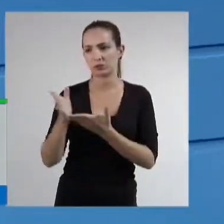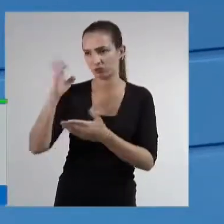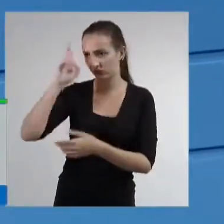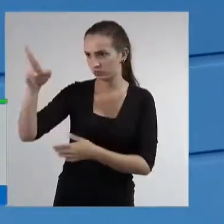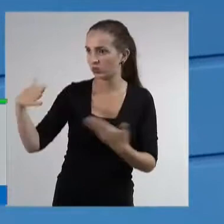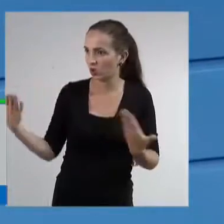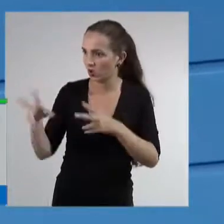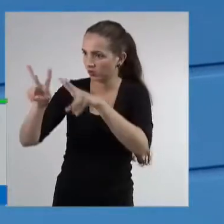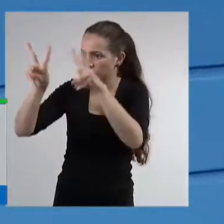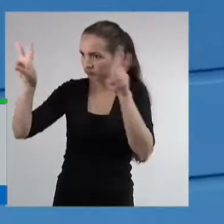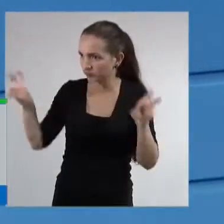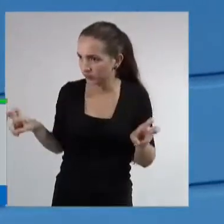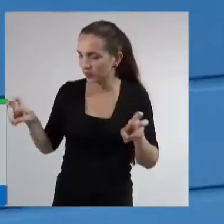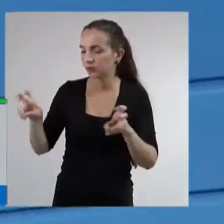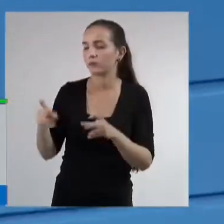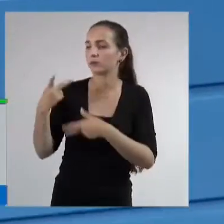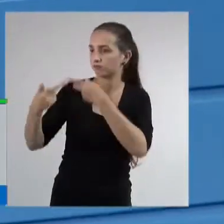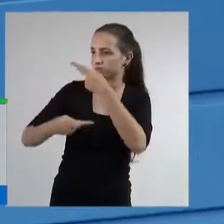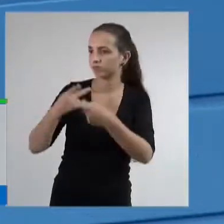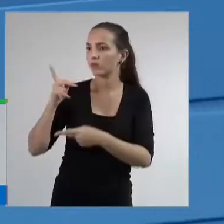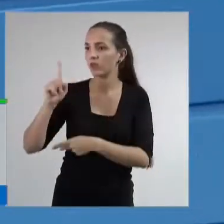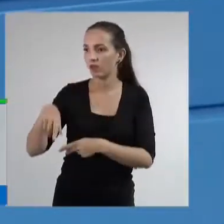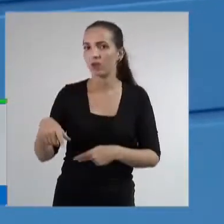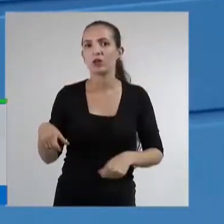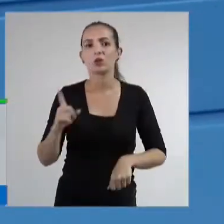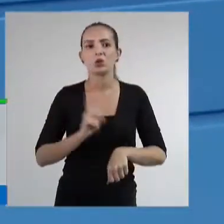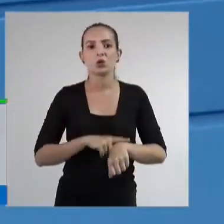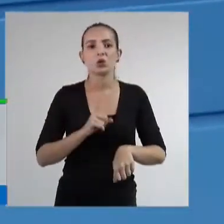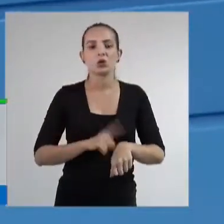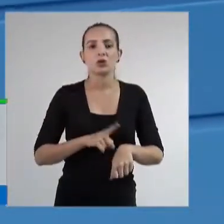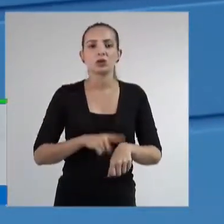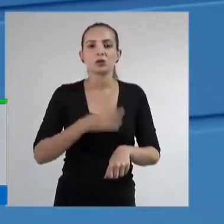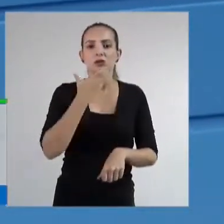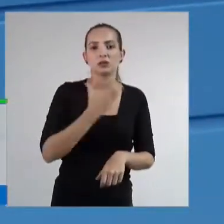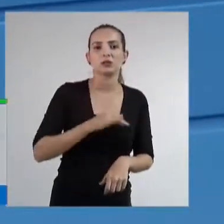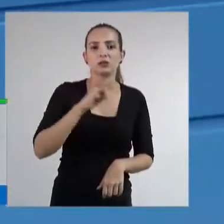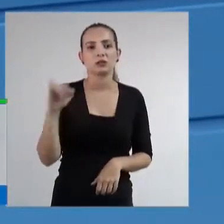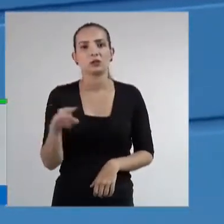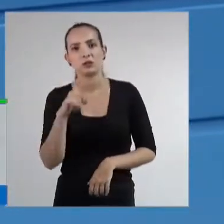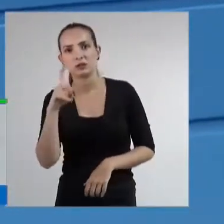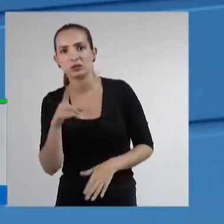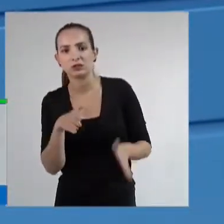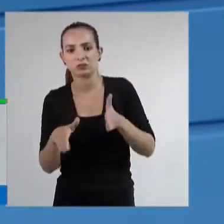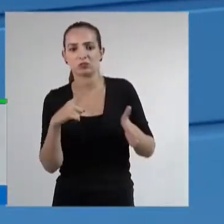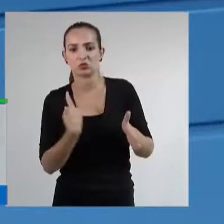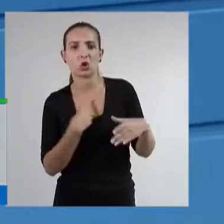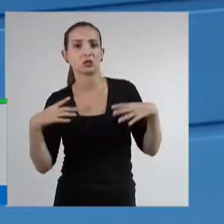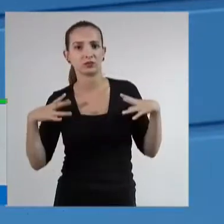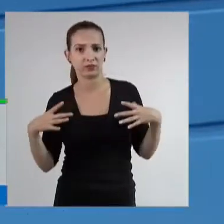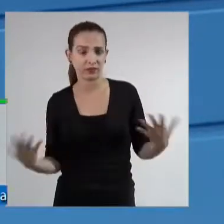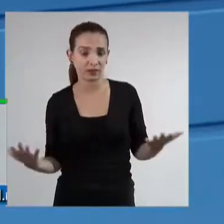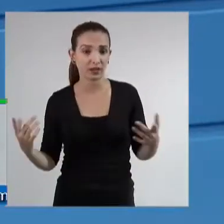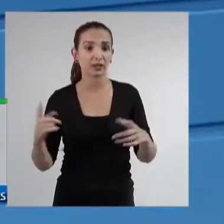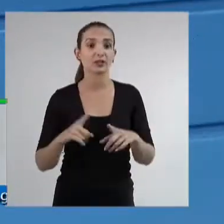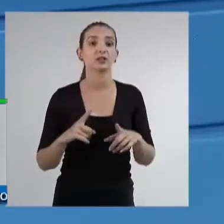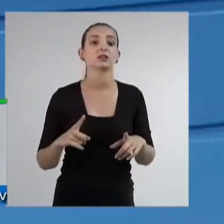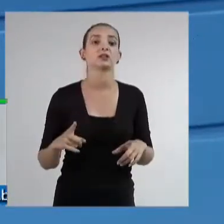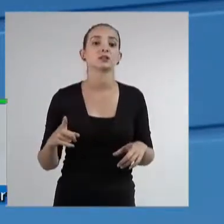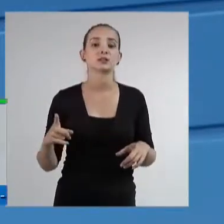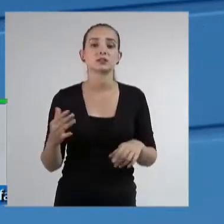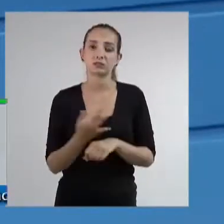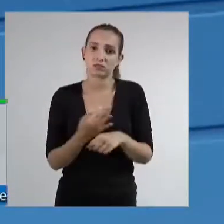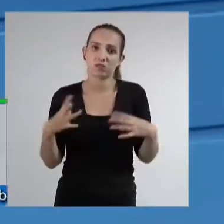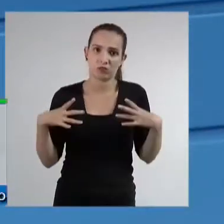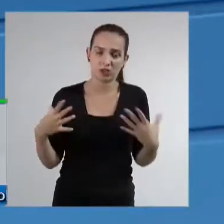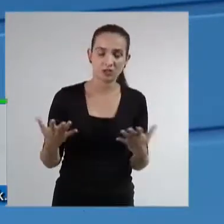uma preocupação que nos pegou no período de recesso, uma cobrança muito grande da população, e as pessoas encaminhavam para nós as